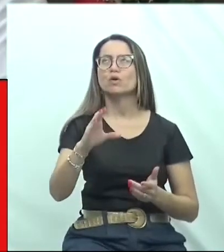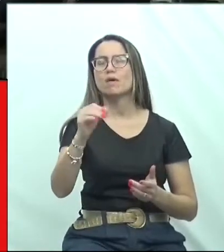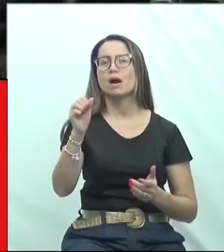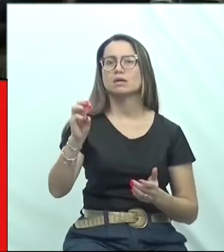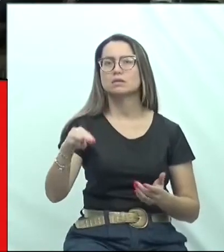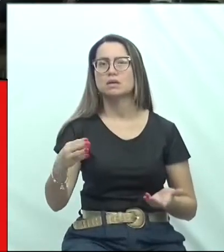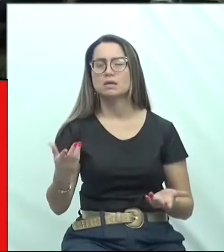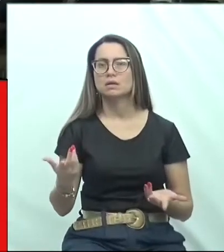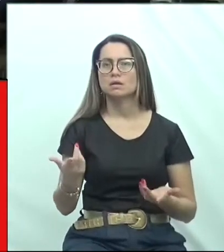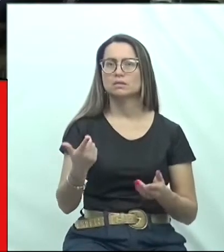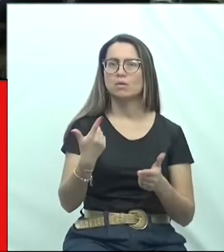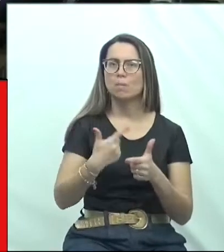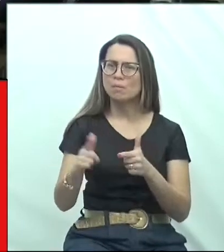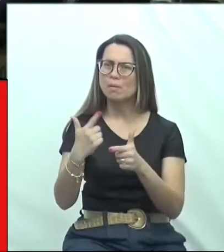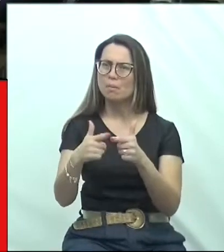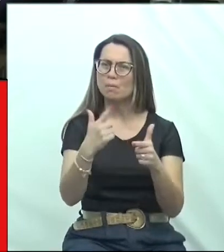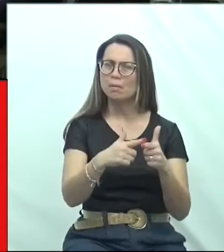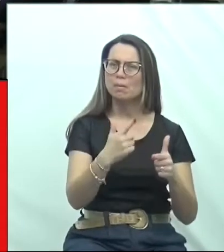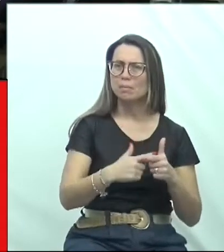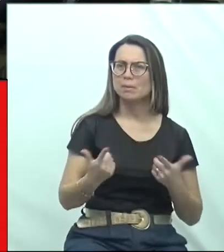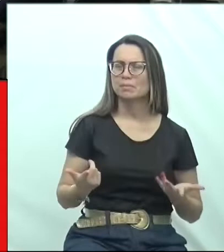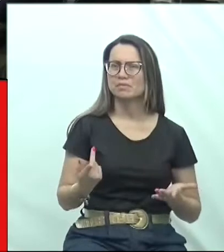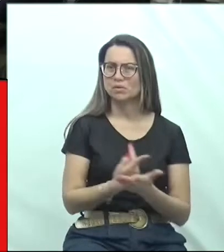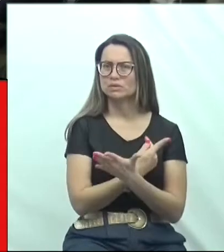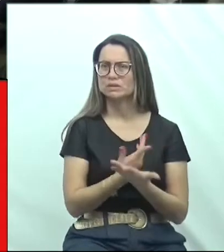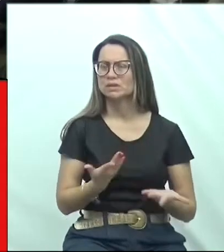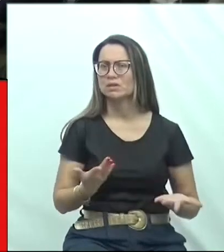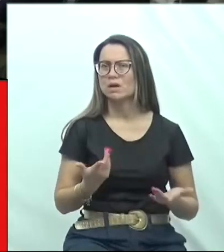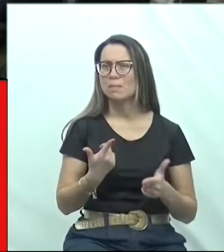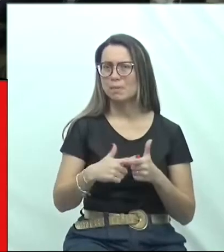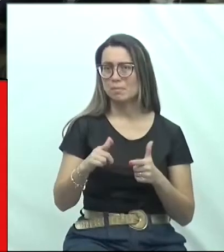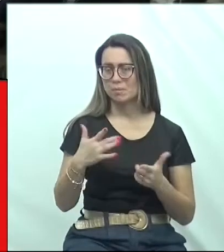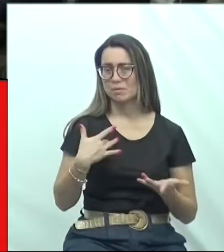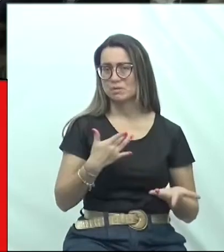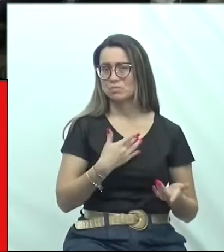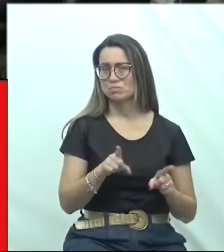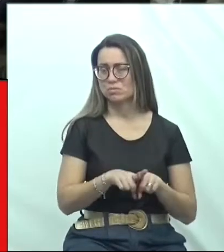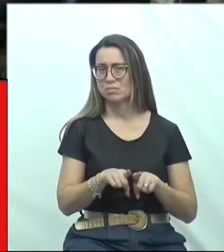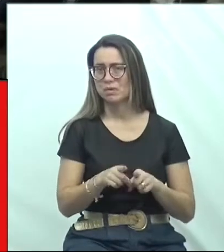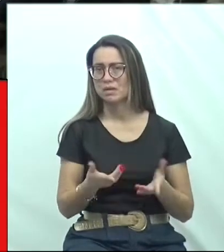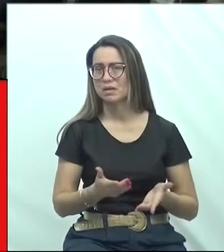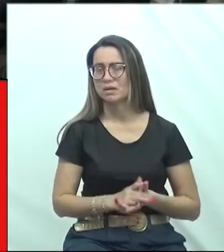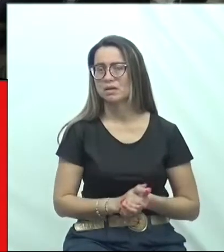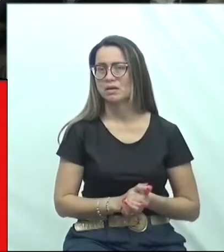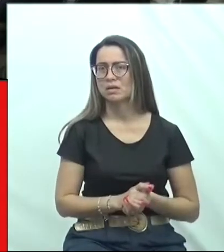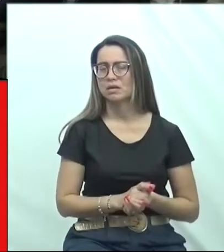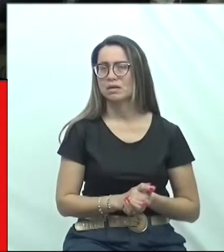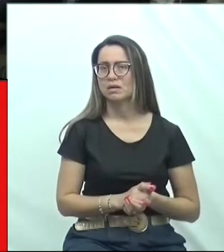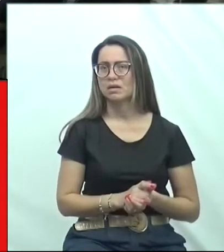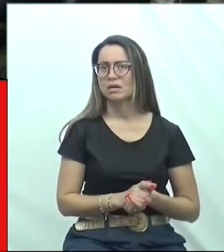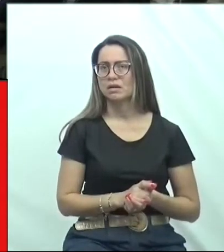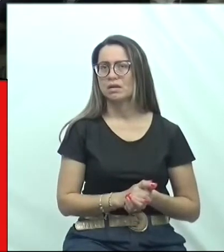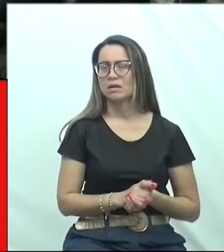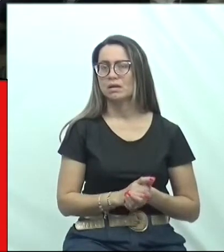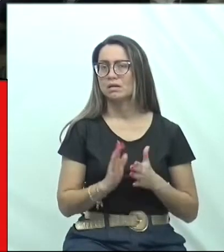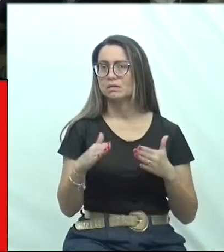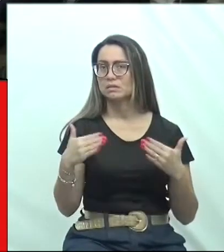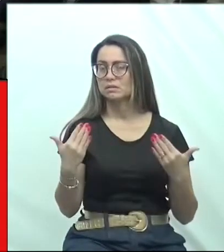São vários problemas que a Casan vem trazendo. São domingos é um, a gente toma em corda d'água. Vou fugir um pouco do assunto.